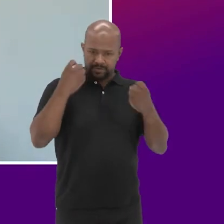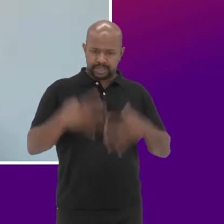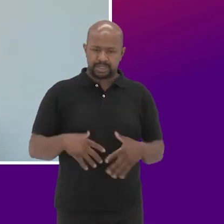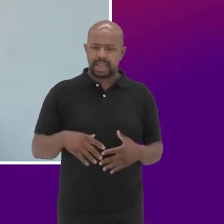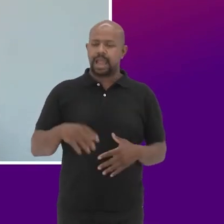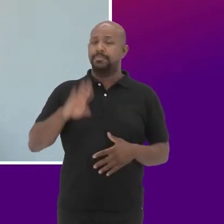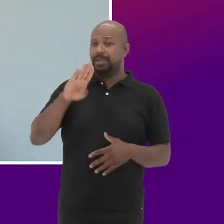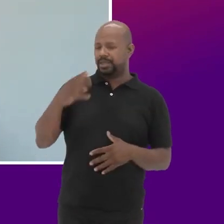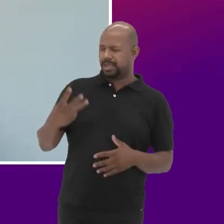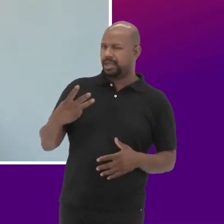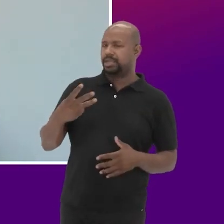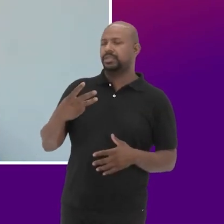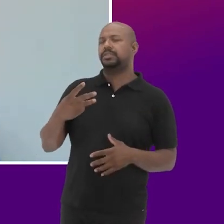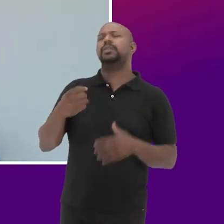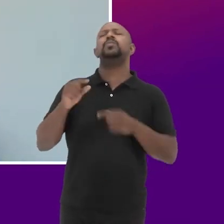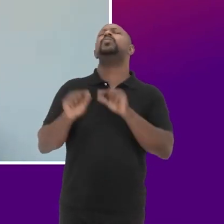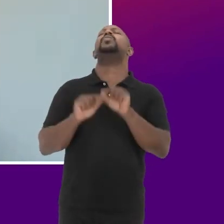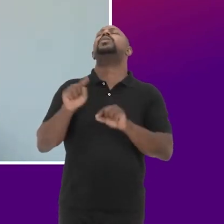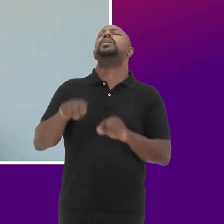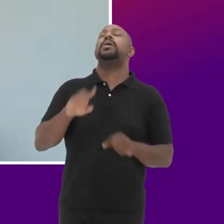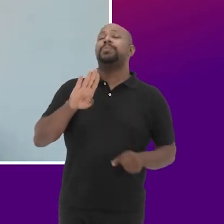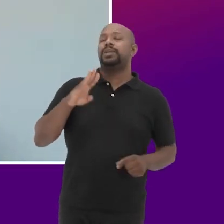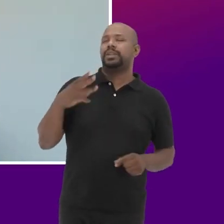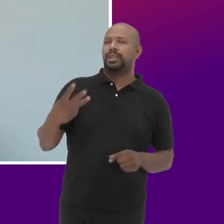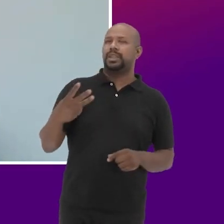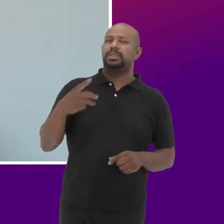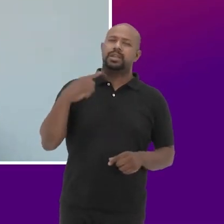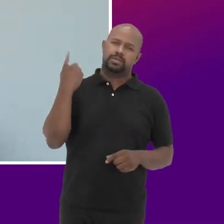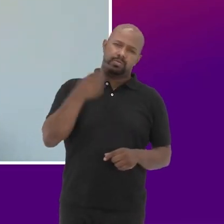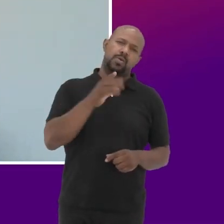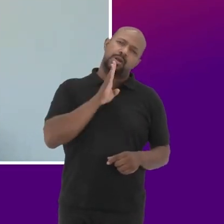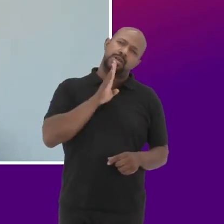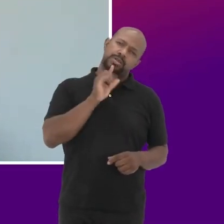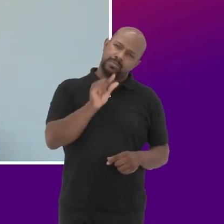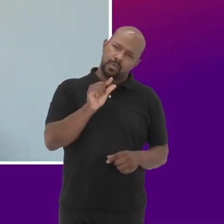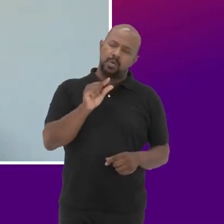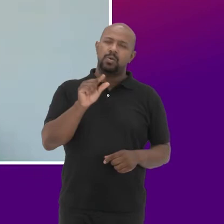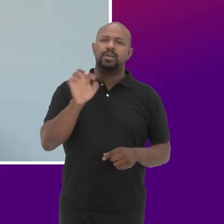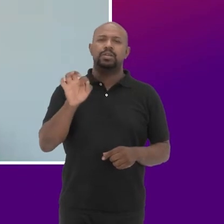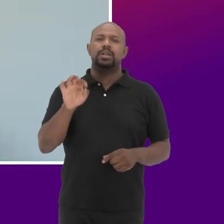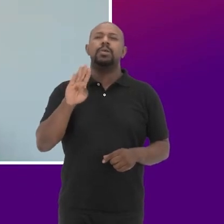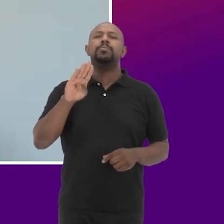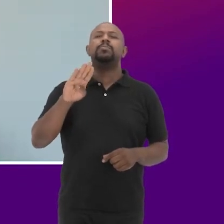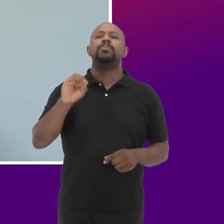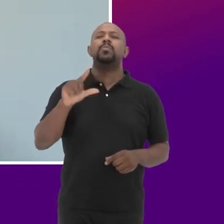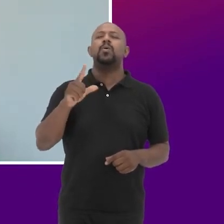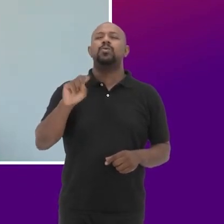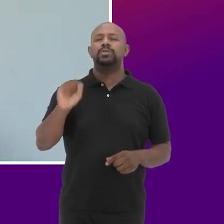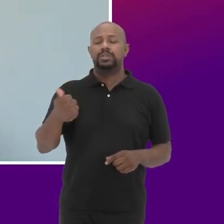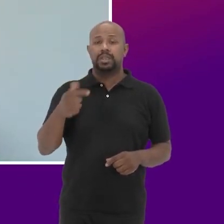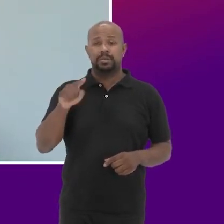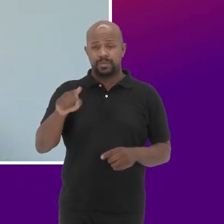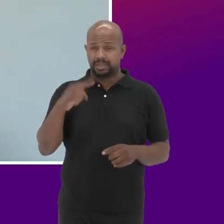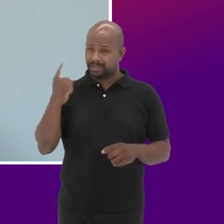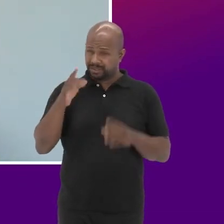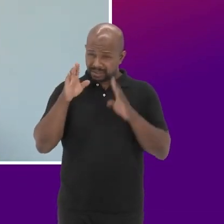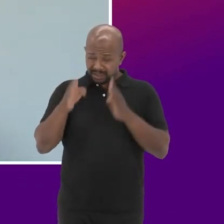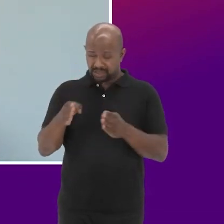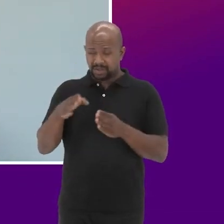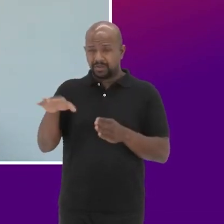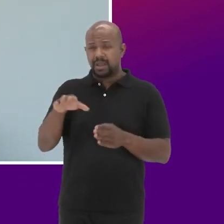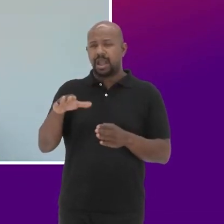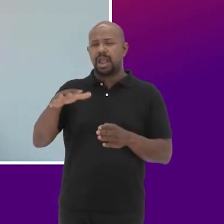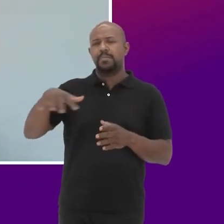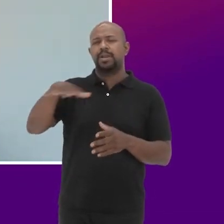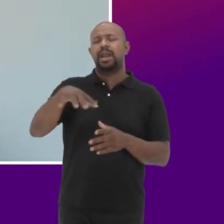pouco da B3, tá? Assim, acho que a B3, acho que todo mundo conhece um pouco como bolsa, né? Mas a gente aqui tem como um foco